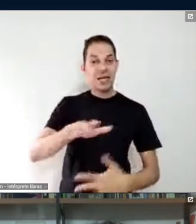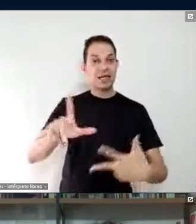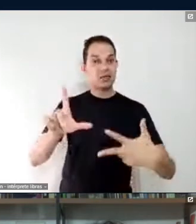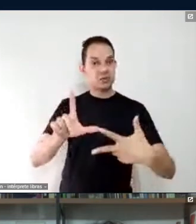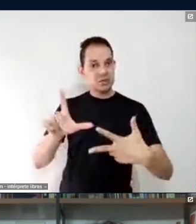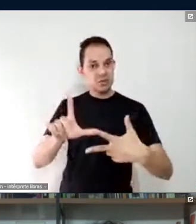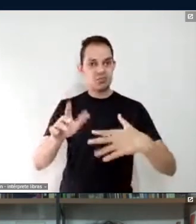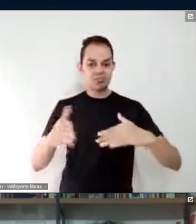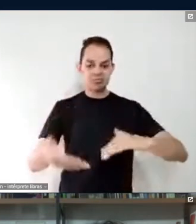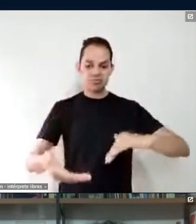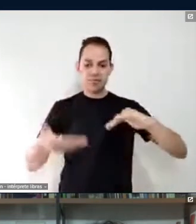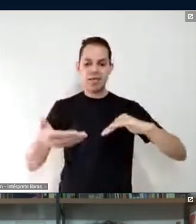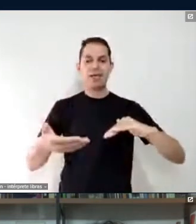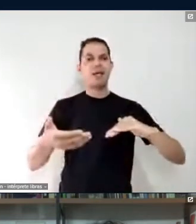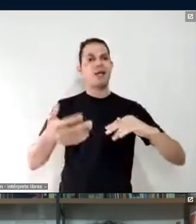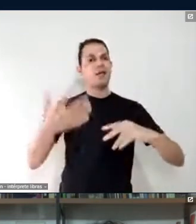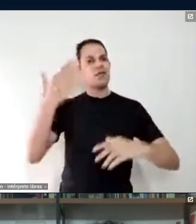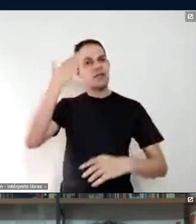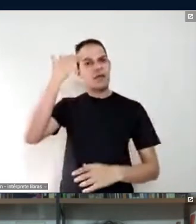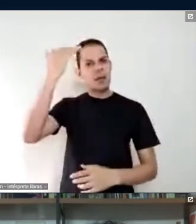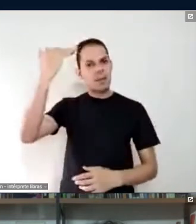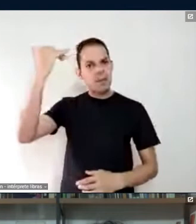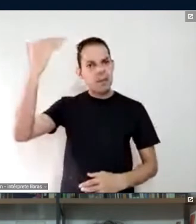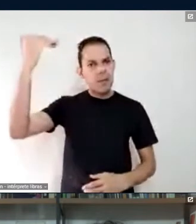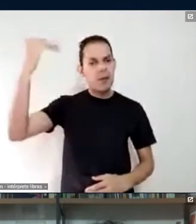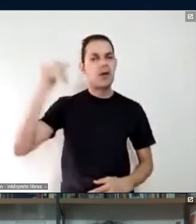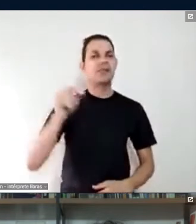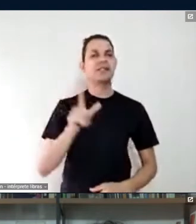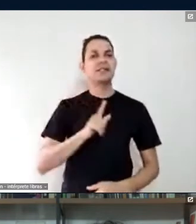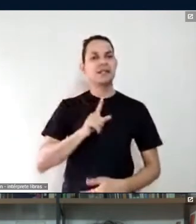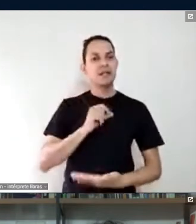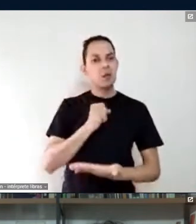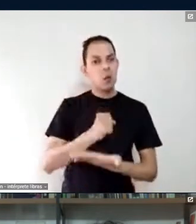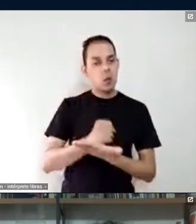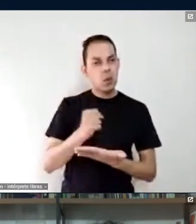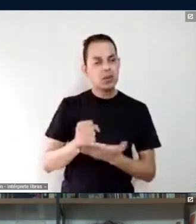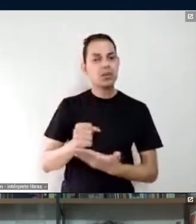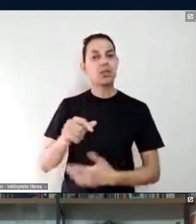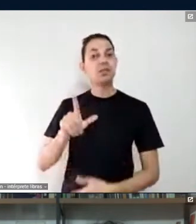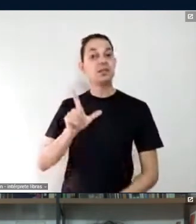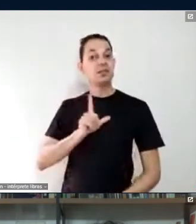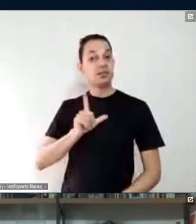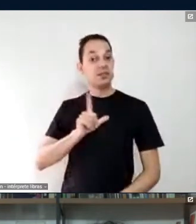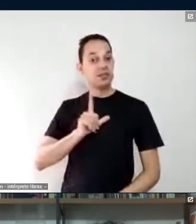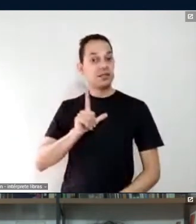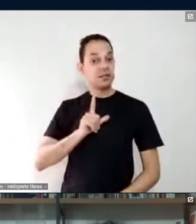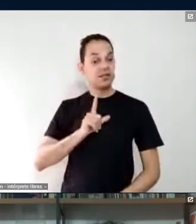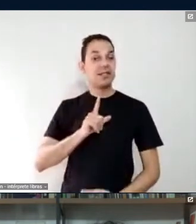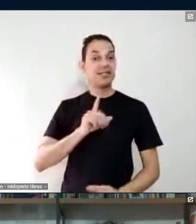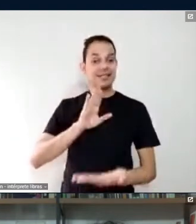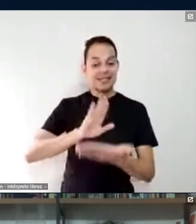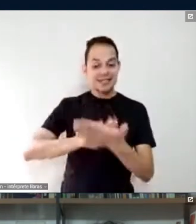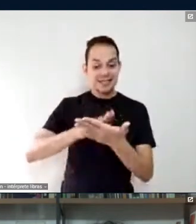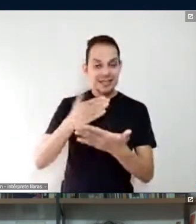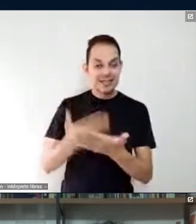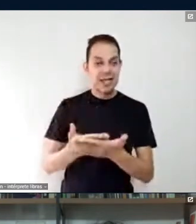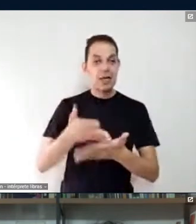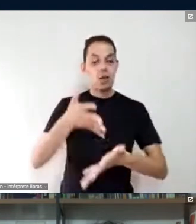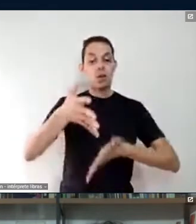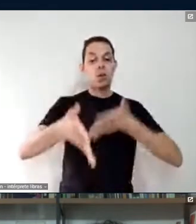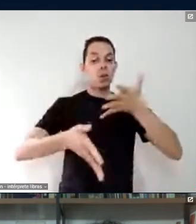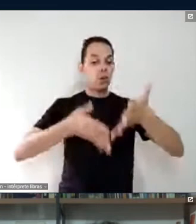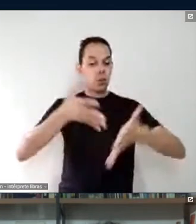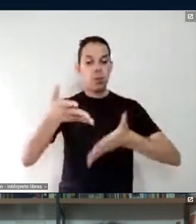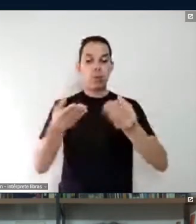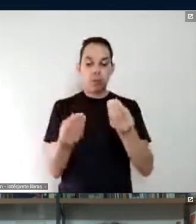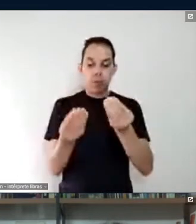reconhecida e que tem contratos com o nome intérprete de língua de sinais na